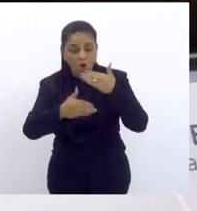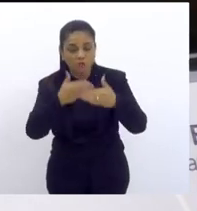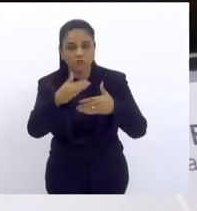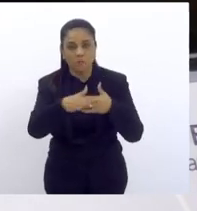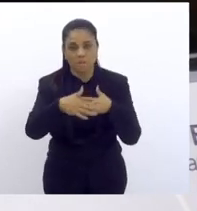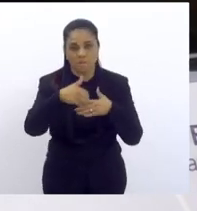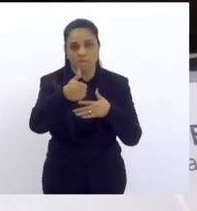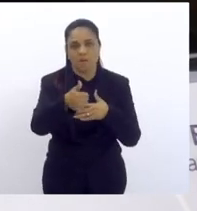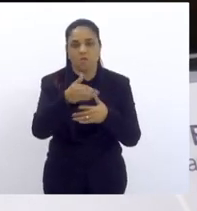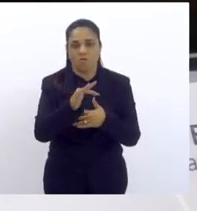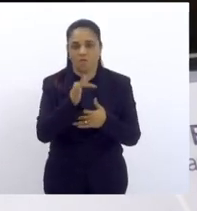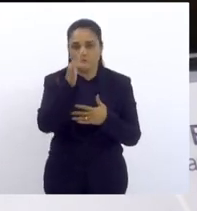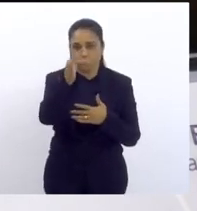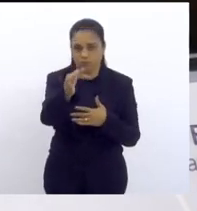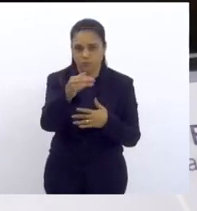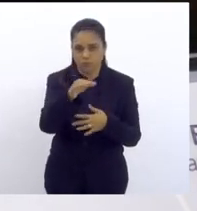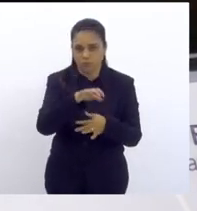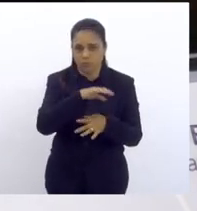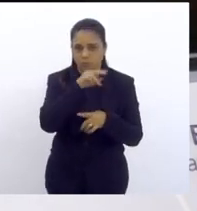melhor